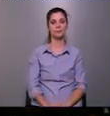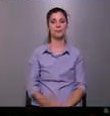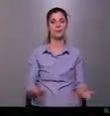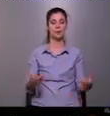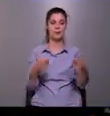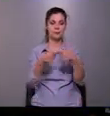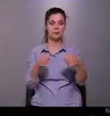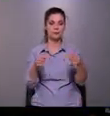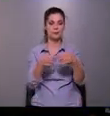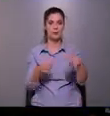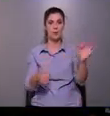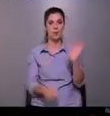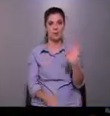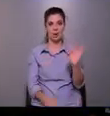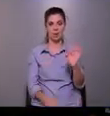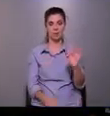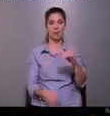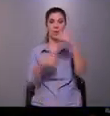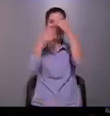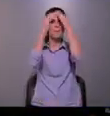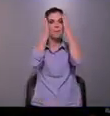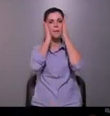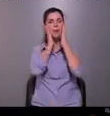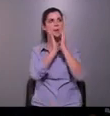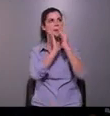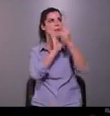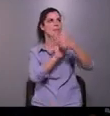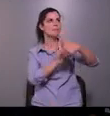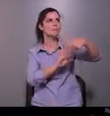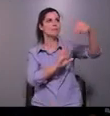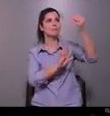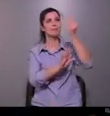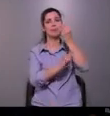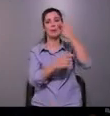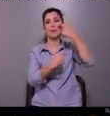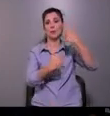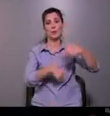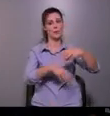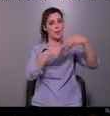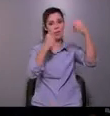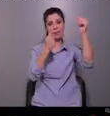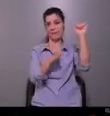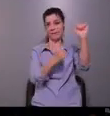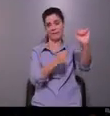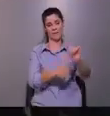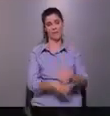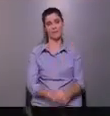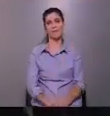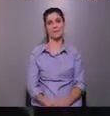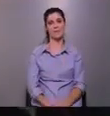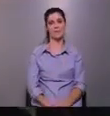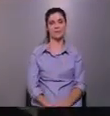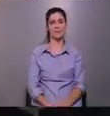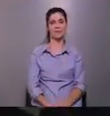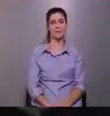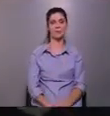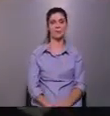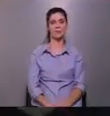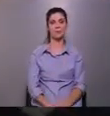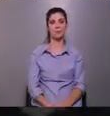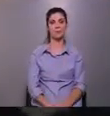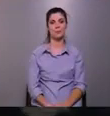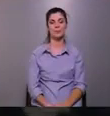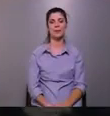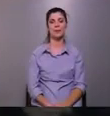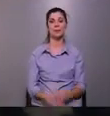Quarto mistério, Maria é elevada ao céu em corpo e alma. If you